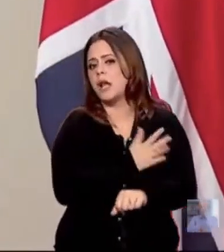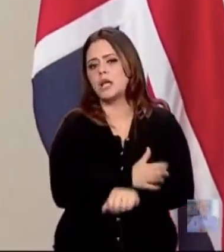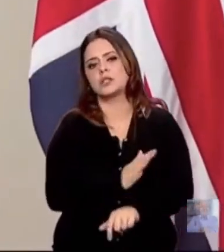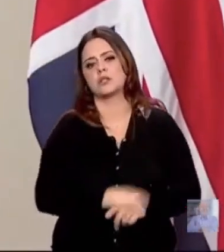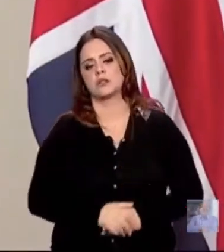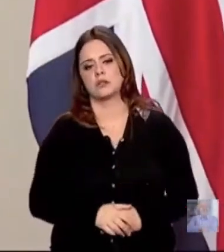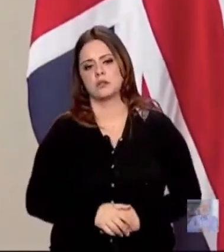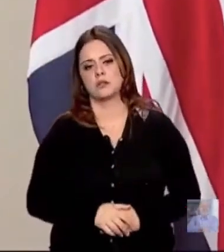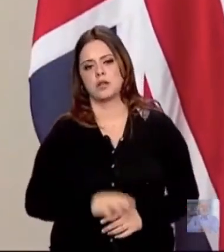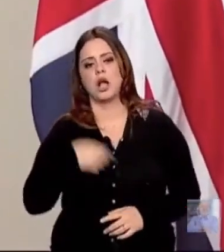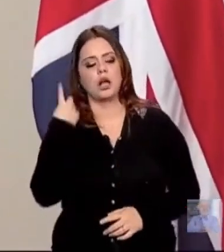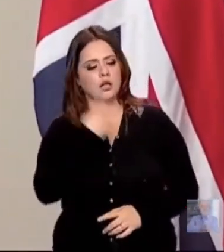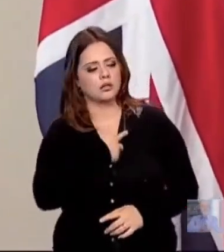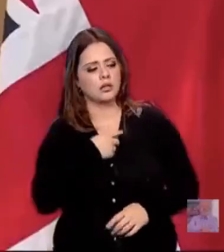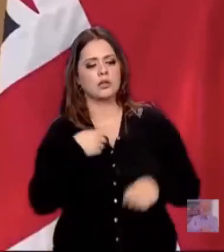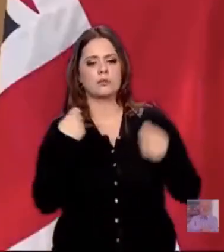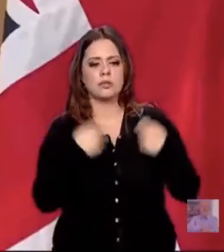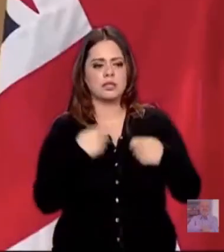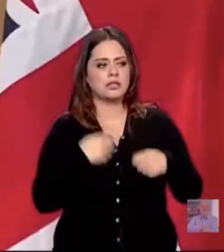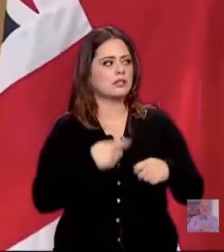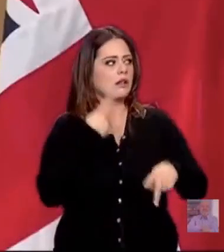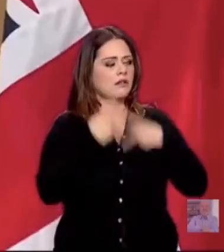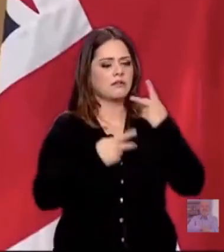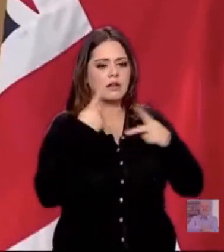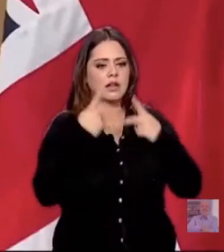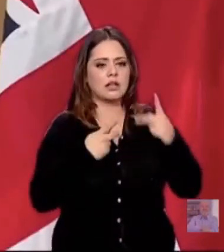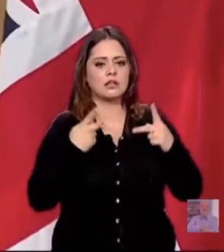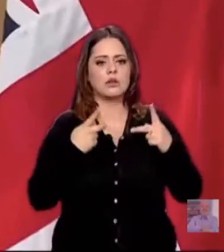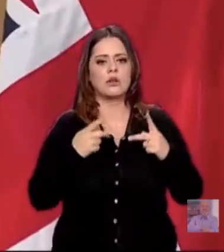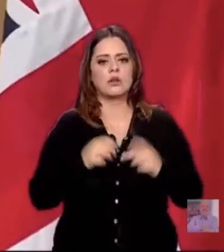que a gente possa poder continuar falando em liberdade de expressão